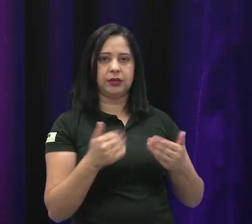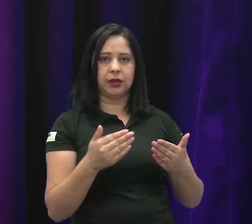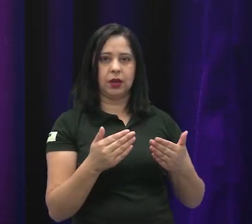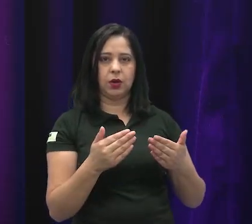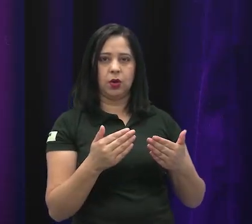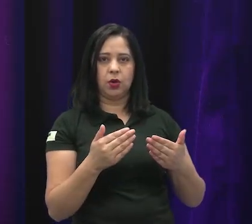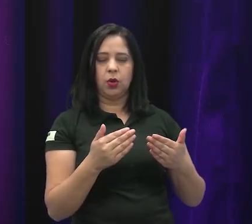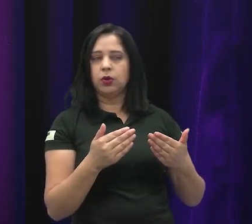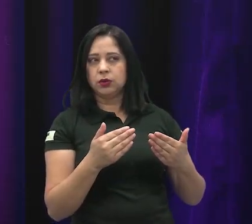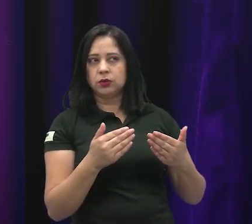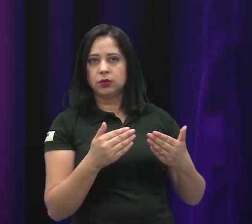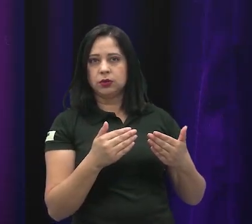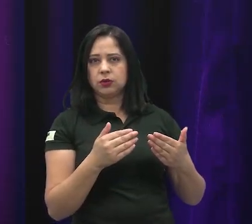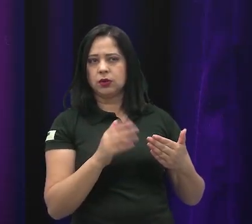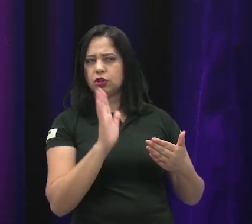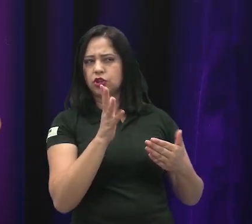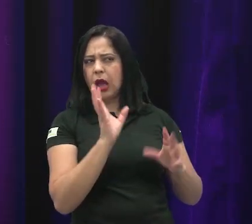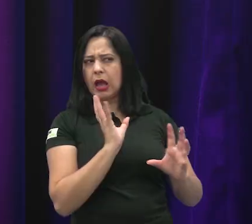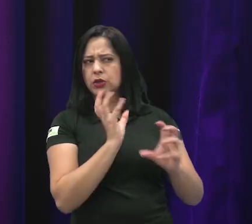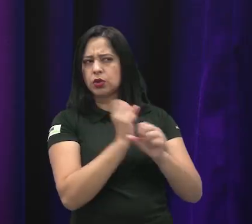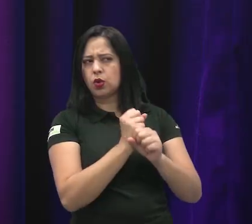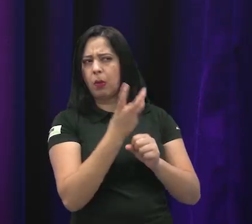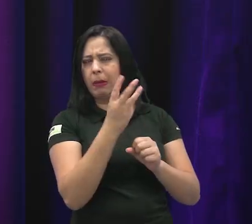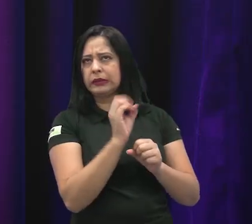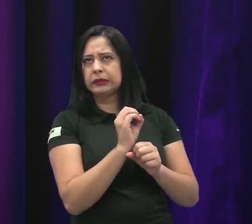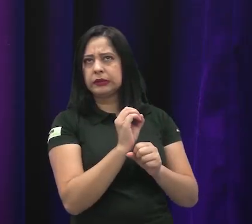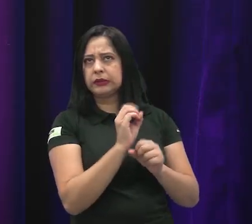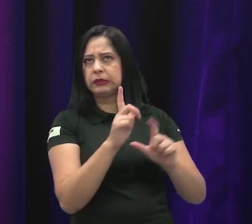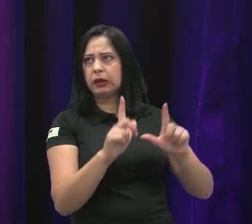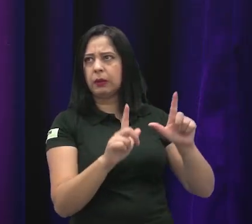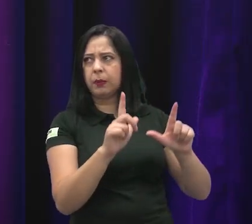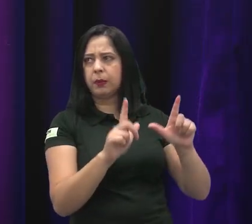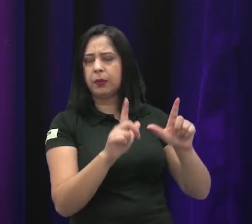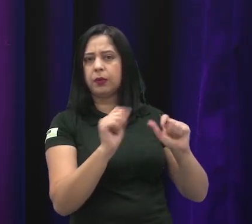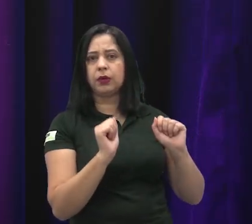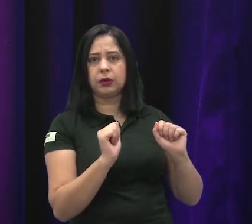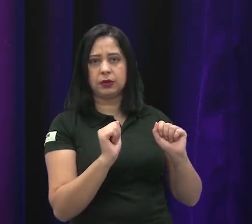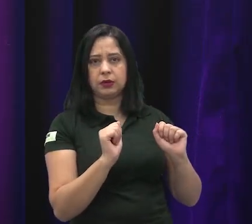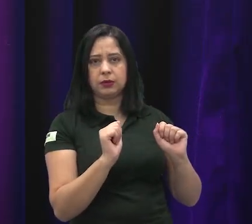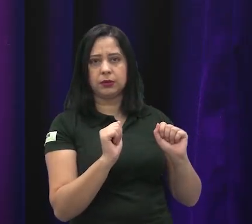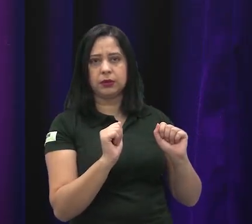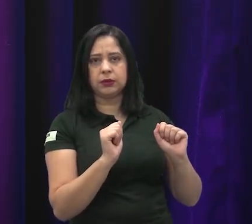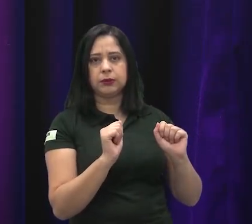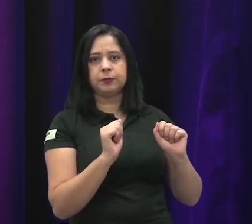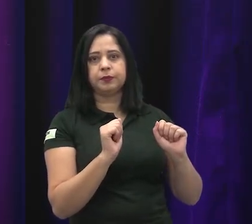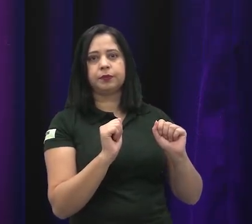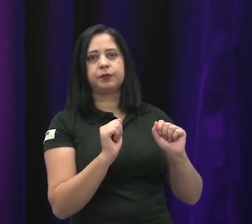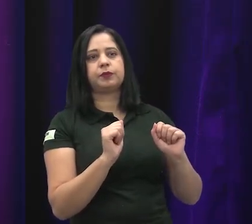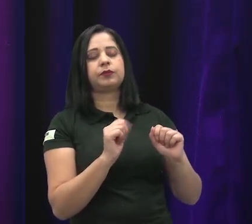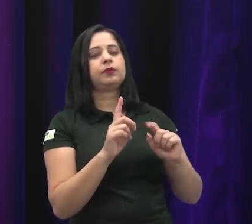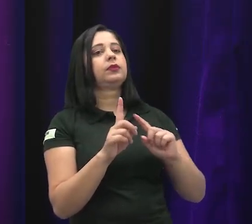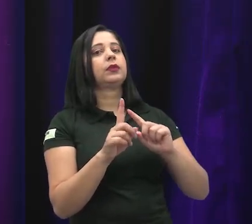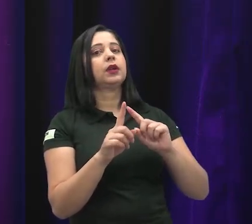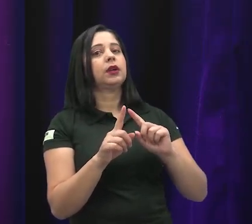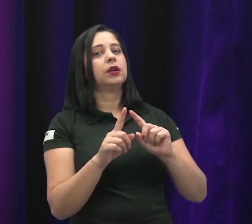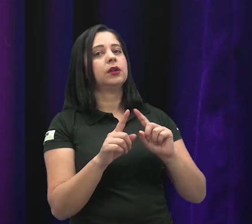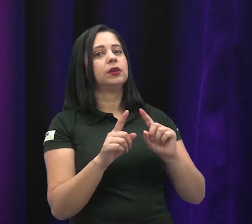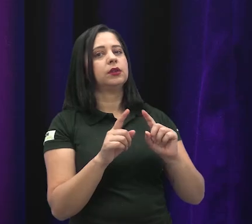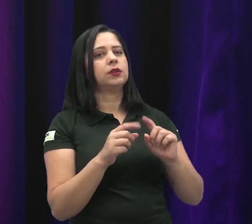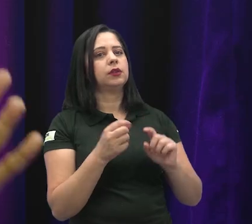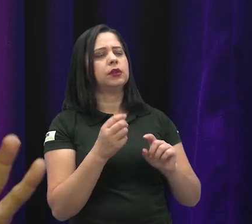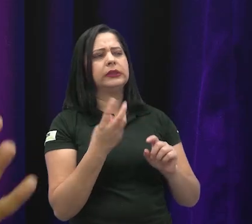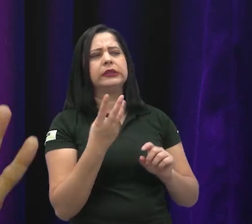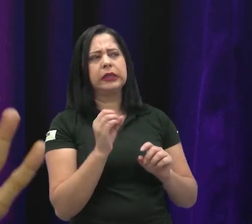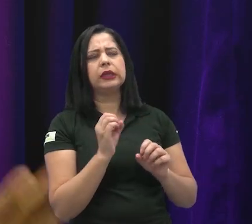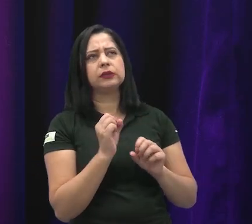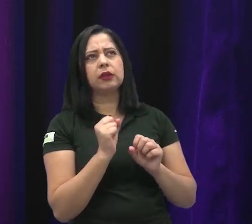vai estrear, acho que já estamos chegando a 30 projetos, já é o 30º programa, acho que a gente vai encerrar esse ano de 2025